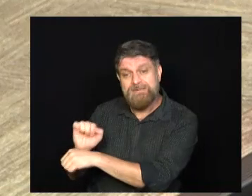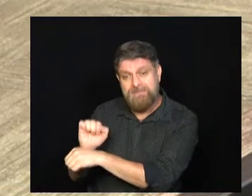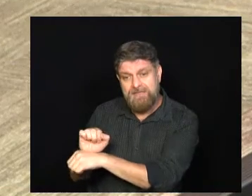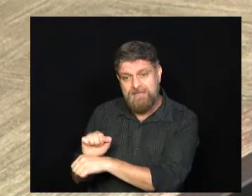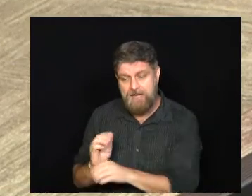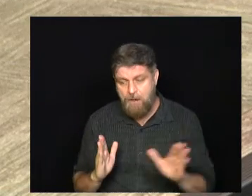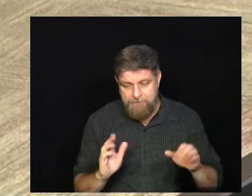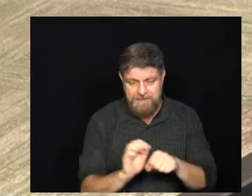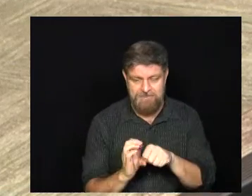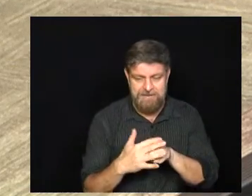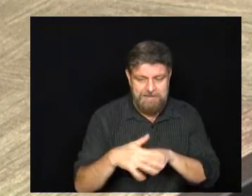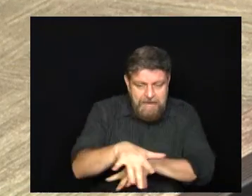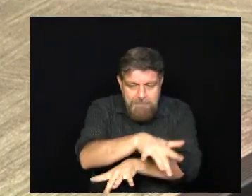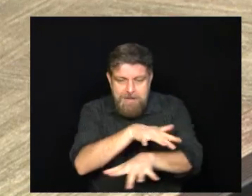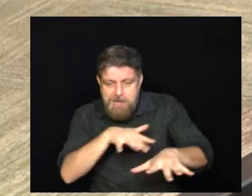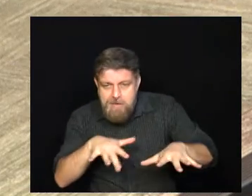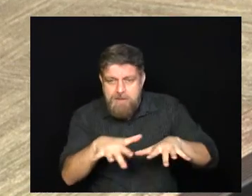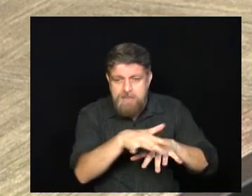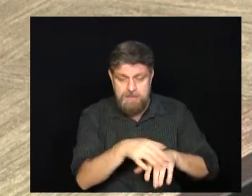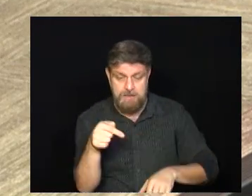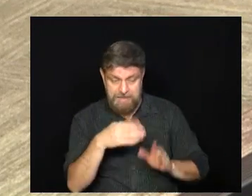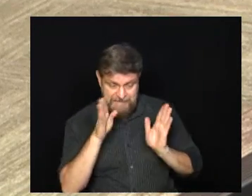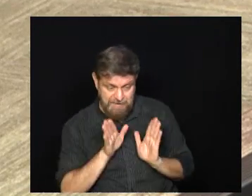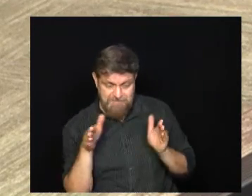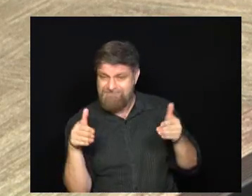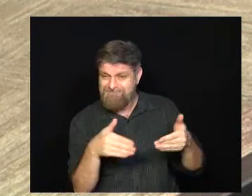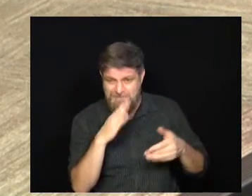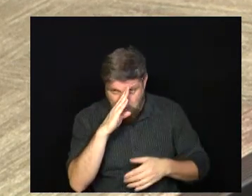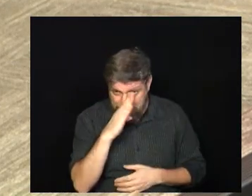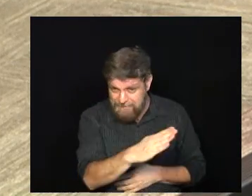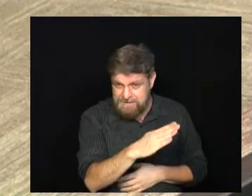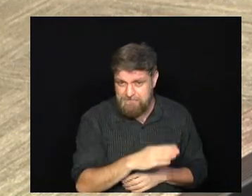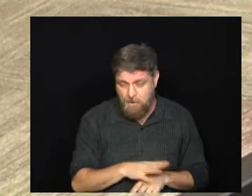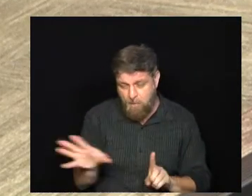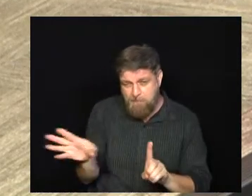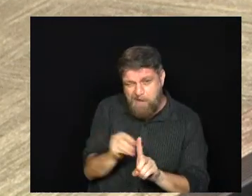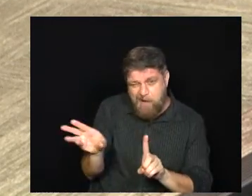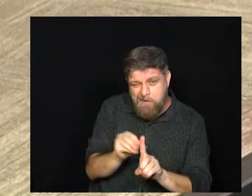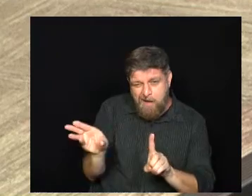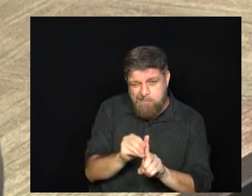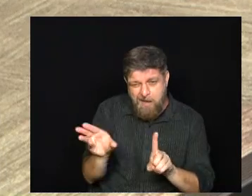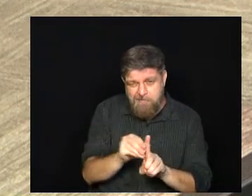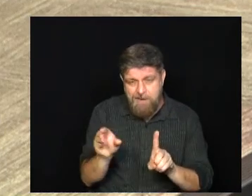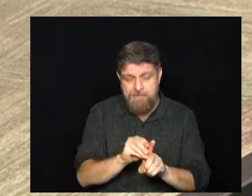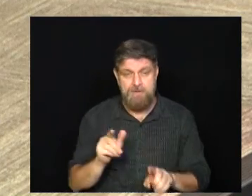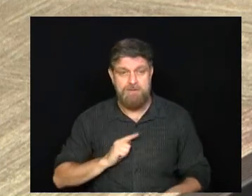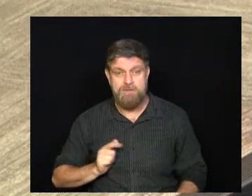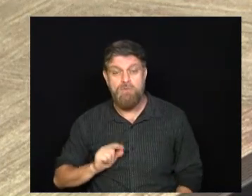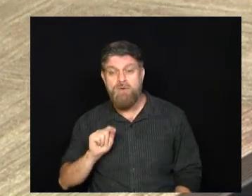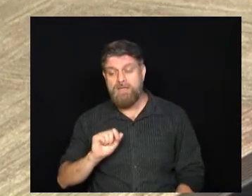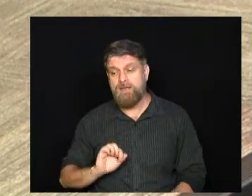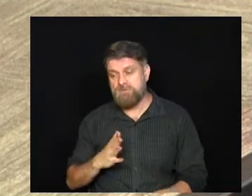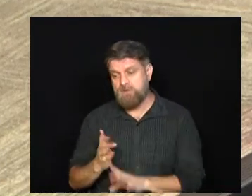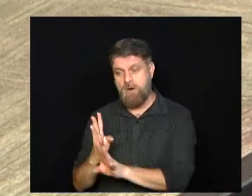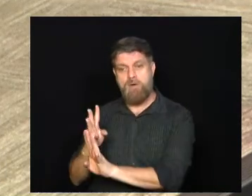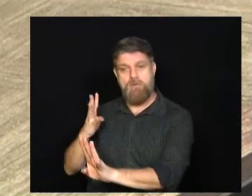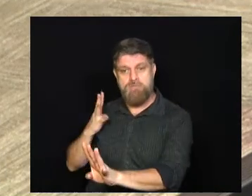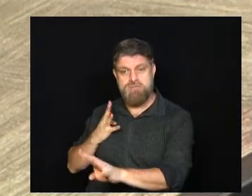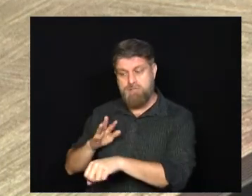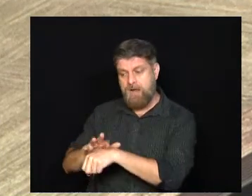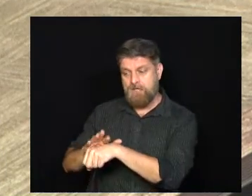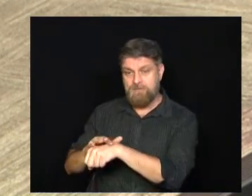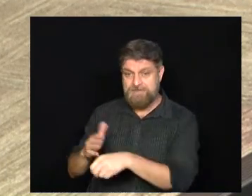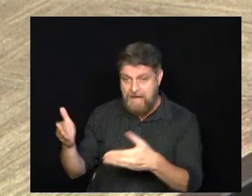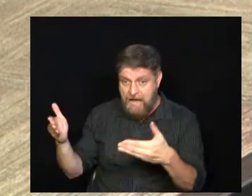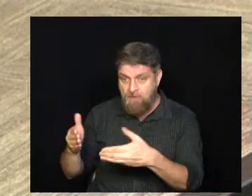esse momento por causa da pandemia, que é por causa que era contagiosa, e não tem dúvida que represou e agora automaticamente vai vir